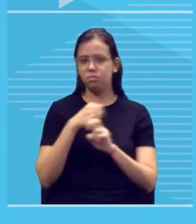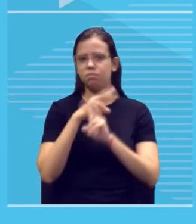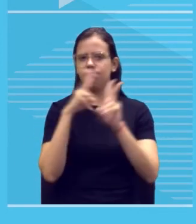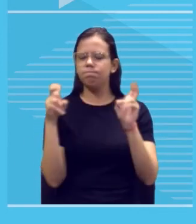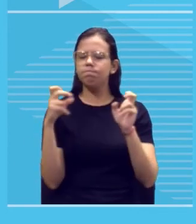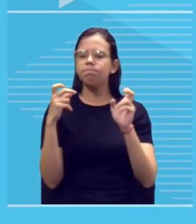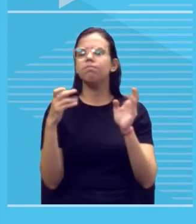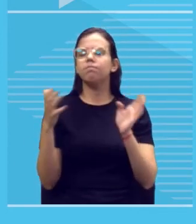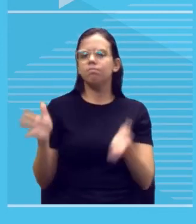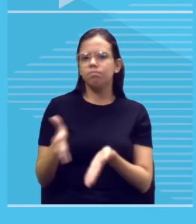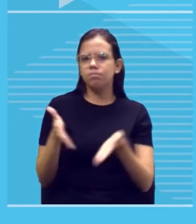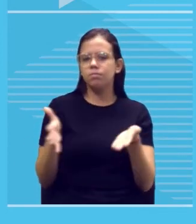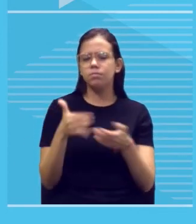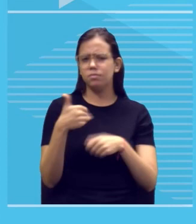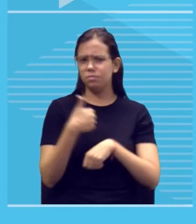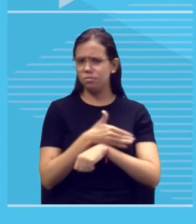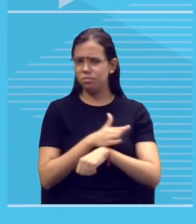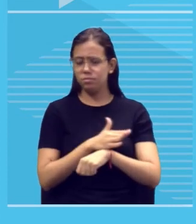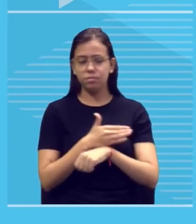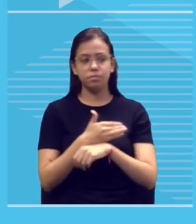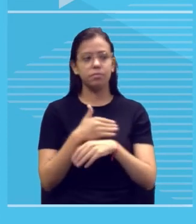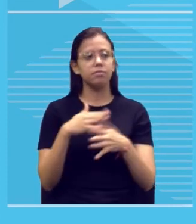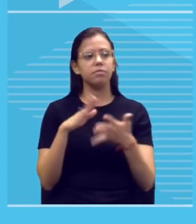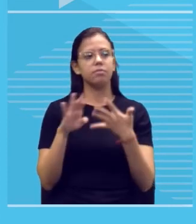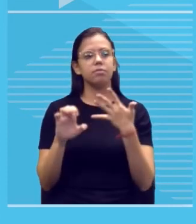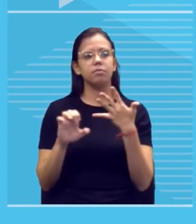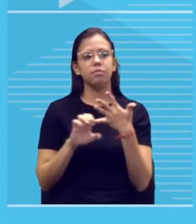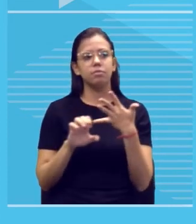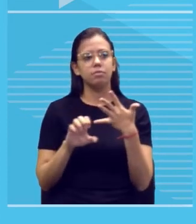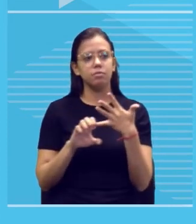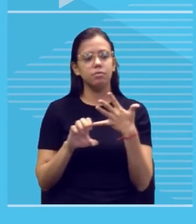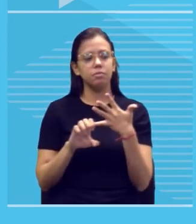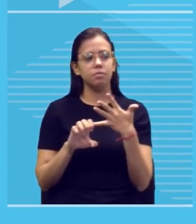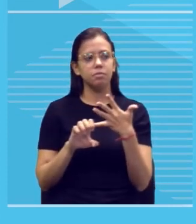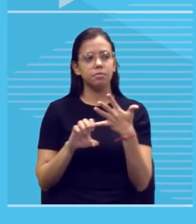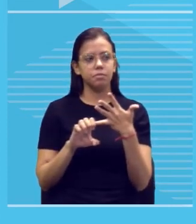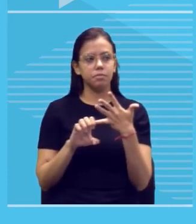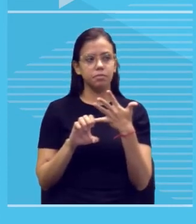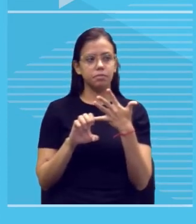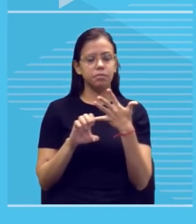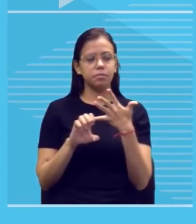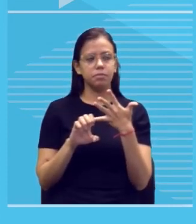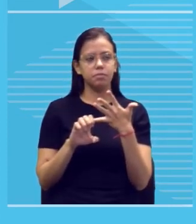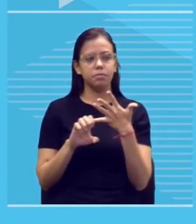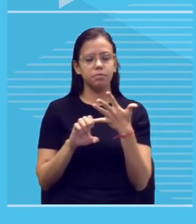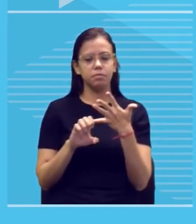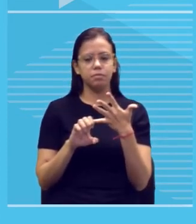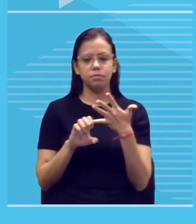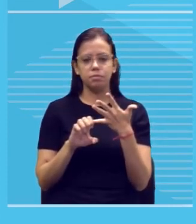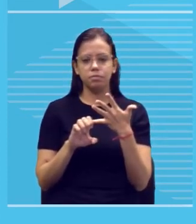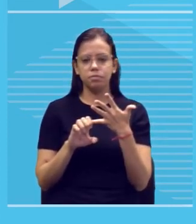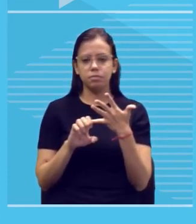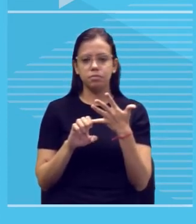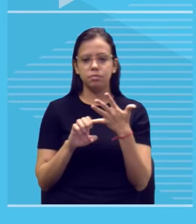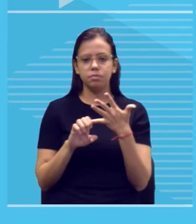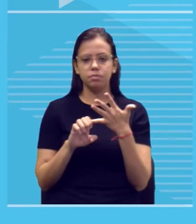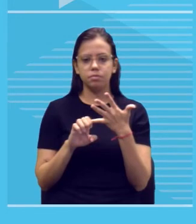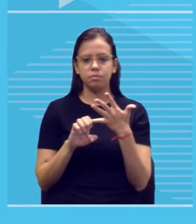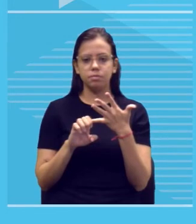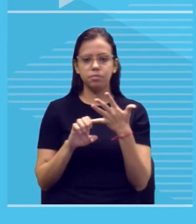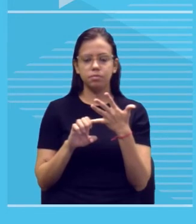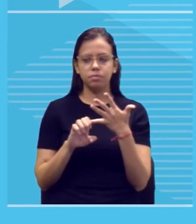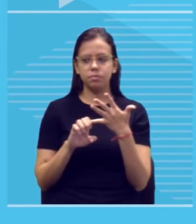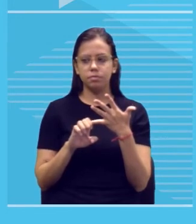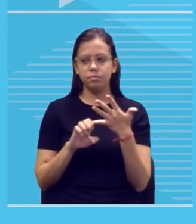todo havia uma ênfase no puro divertimento com certa origem melodramática e